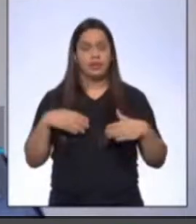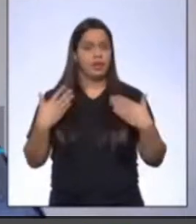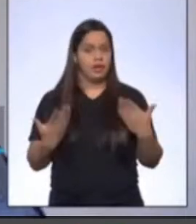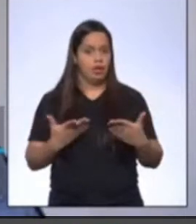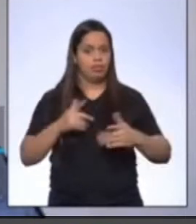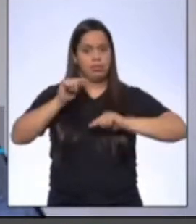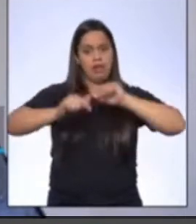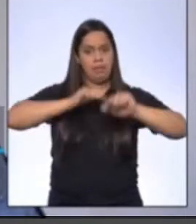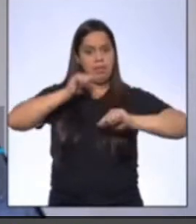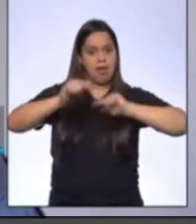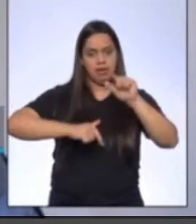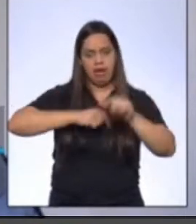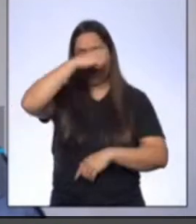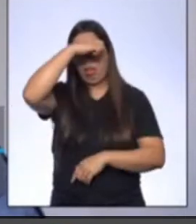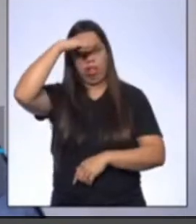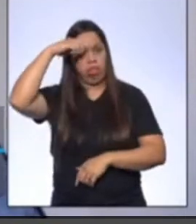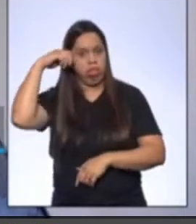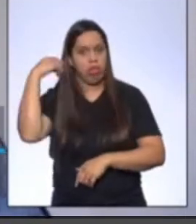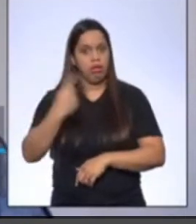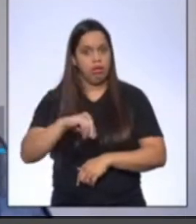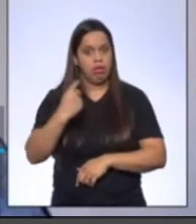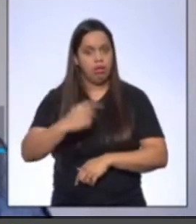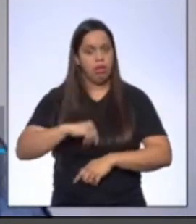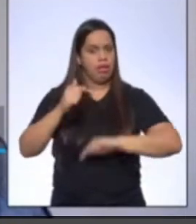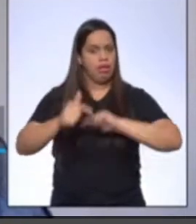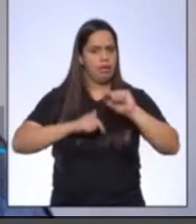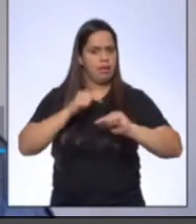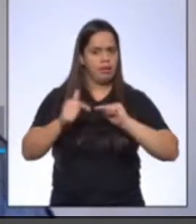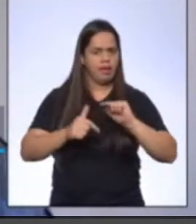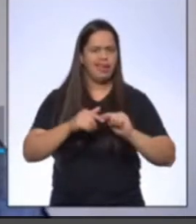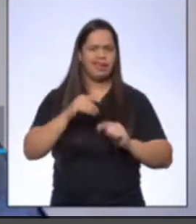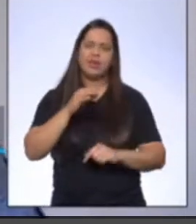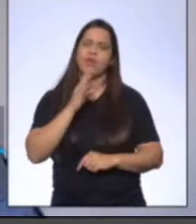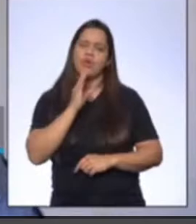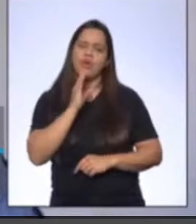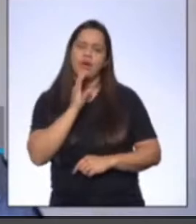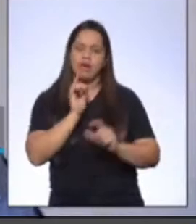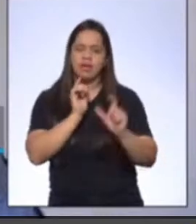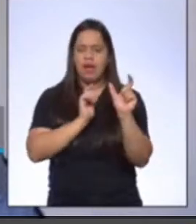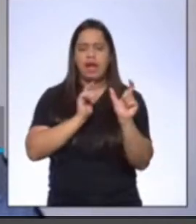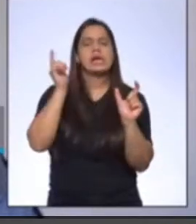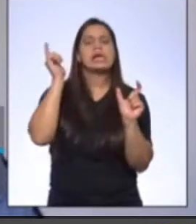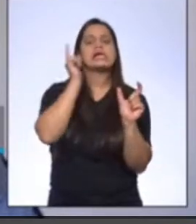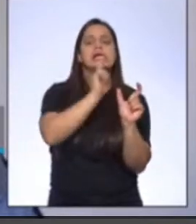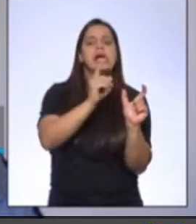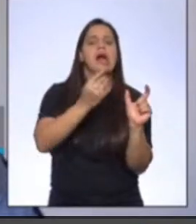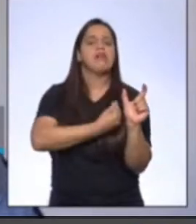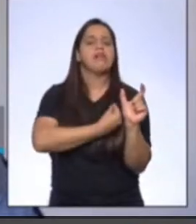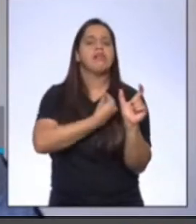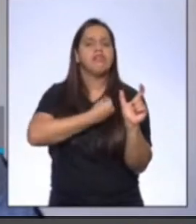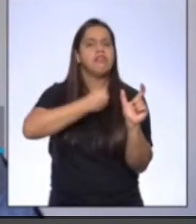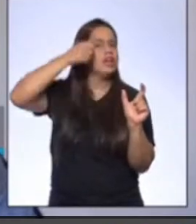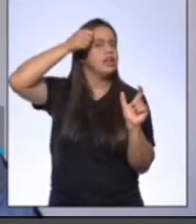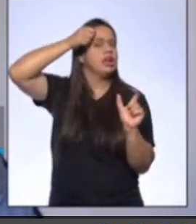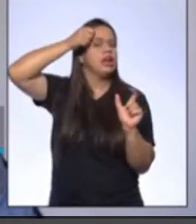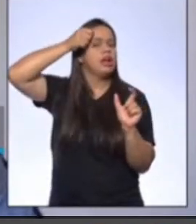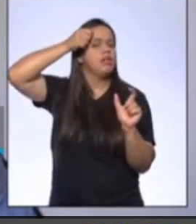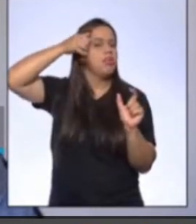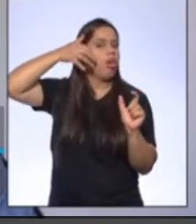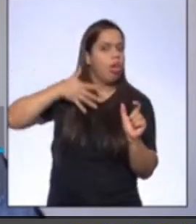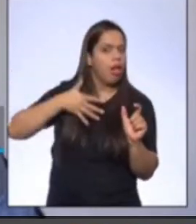trabalhar muito? Você conhece ganhar a vida com muito suor como trabalhar muito?